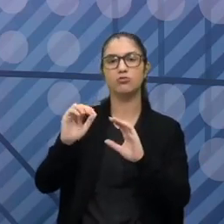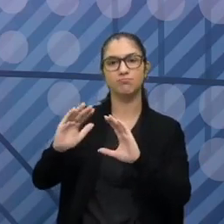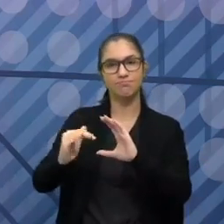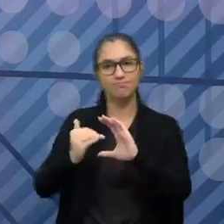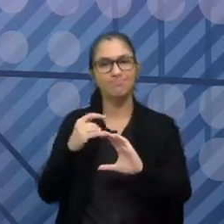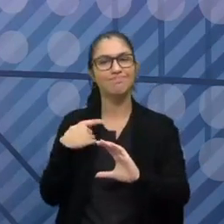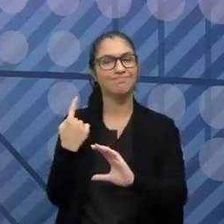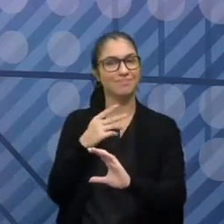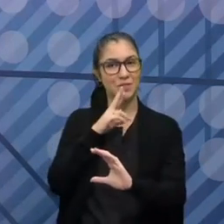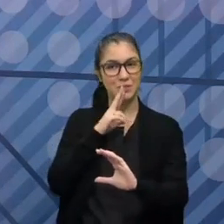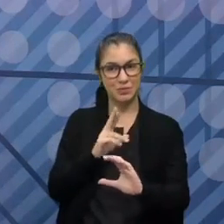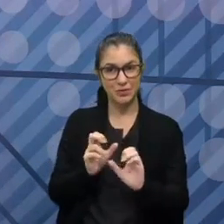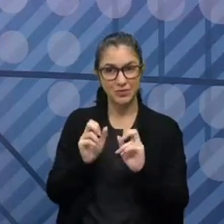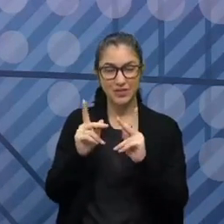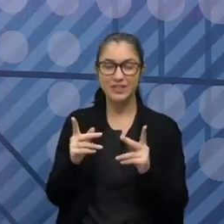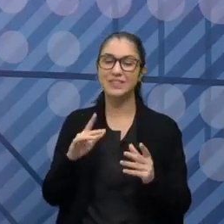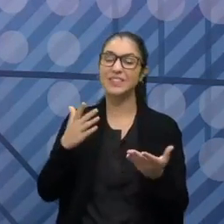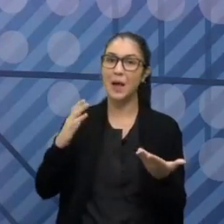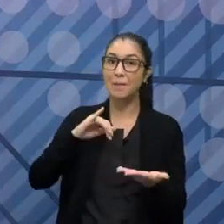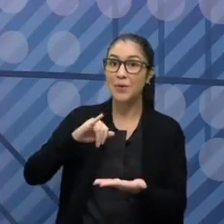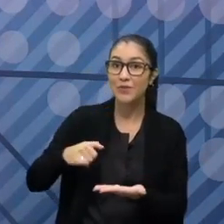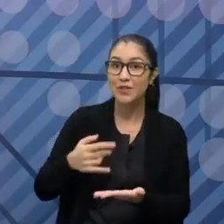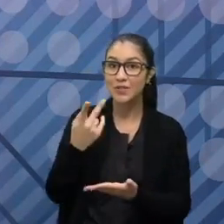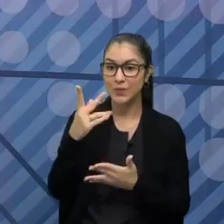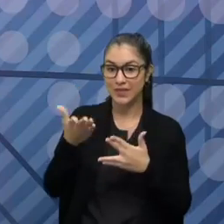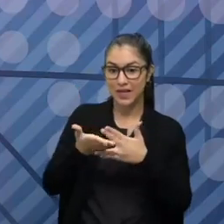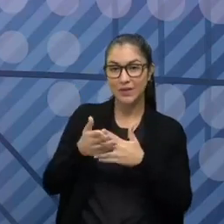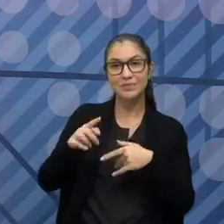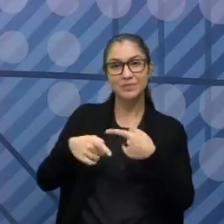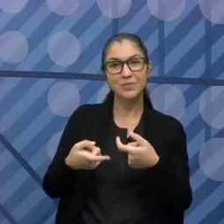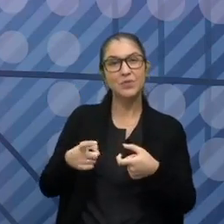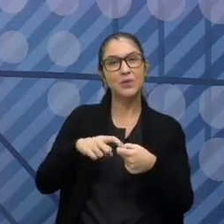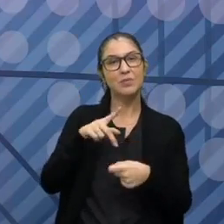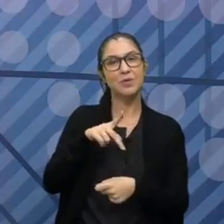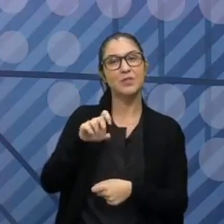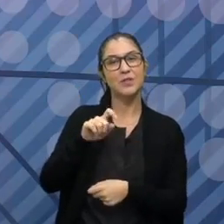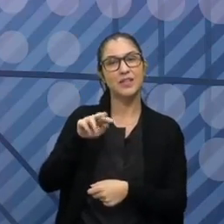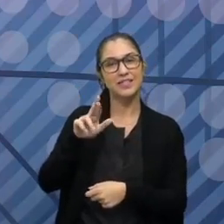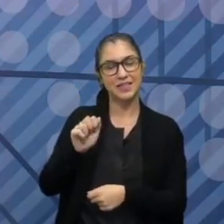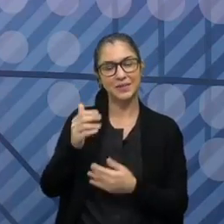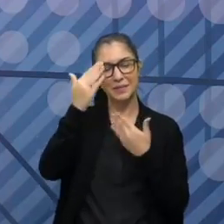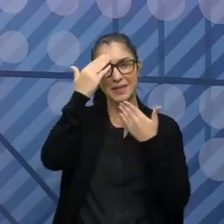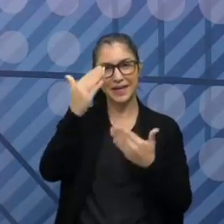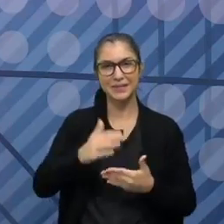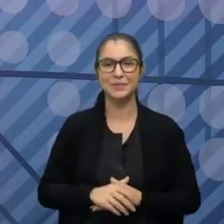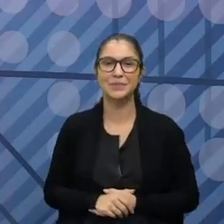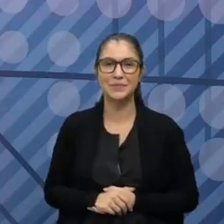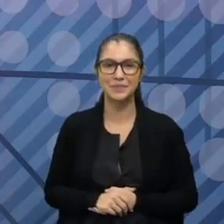respondemos sem problema. Então, aproveite o seu intervalo e nós voltamos já já com a professora Sandra. Obrigada.